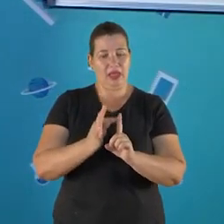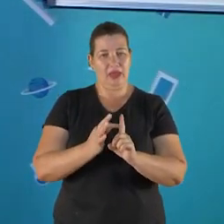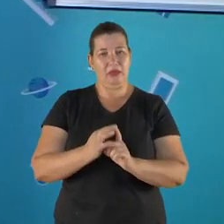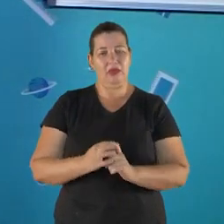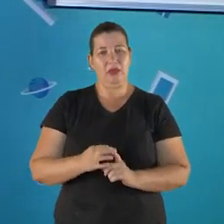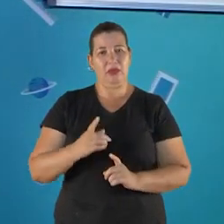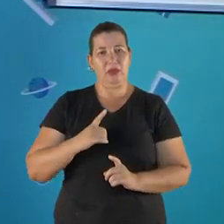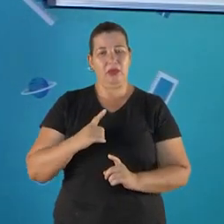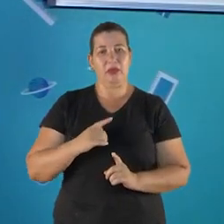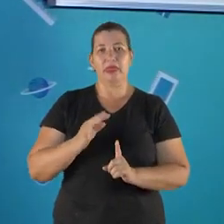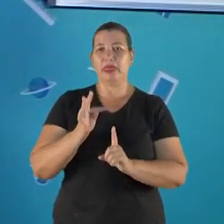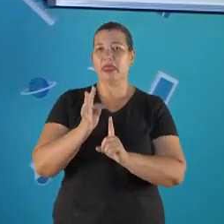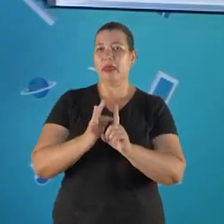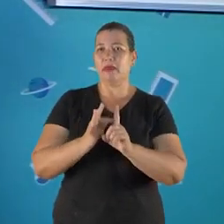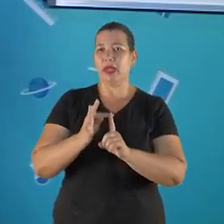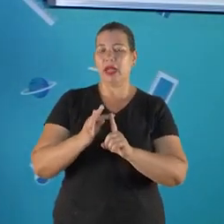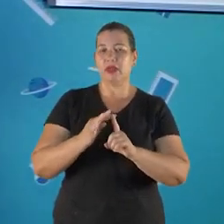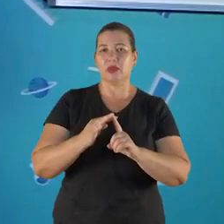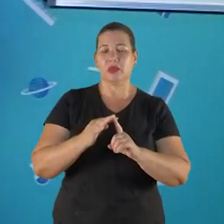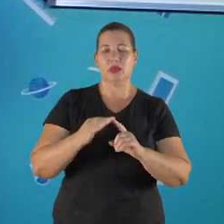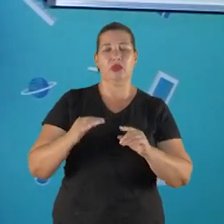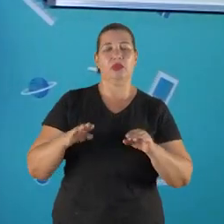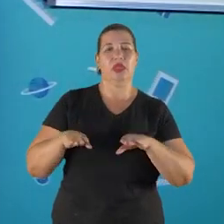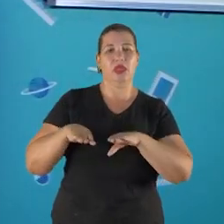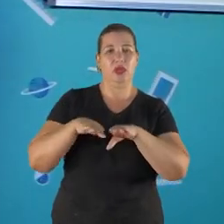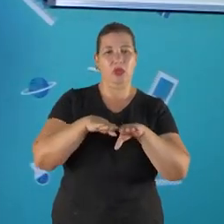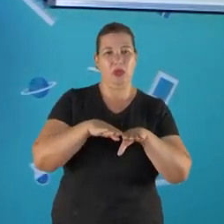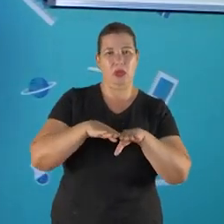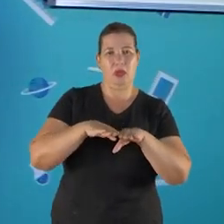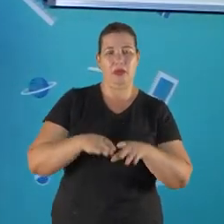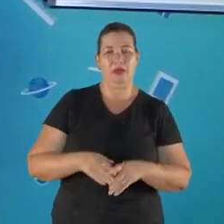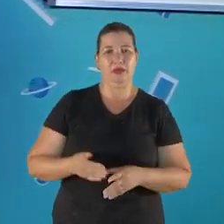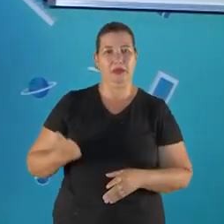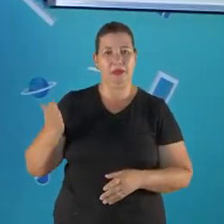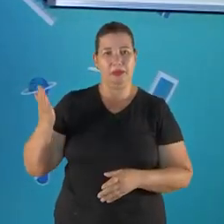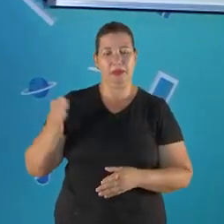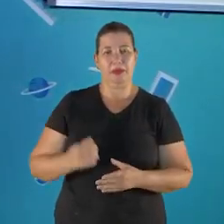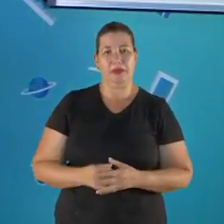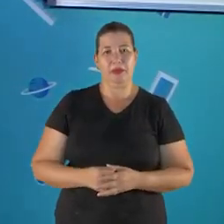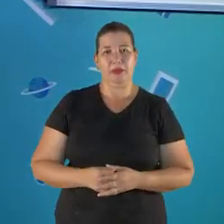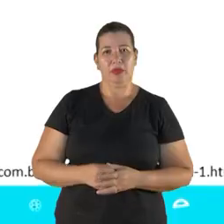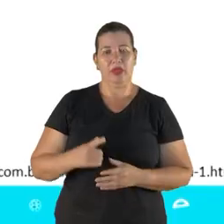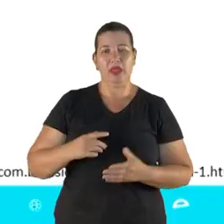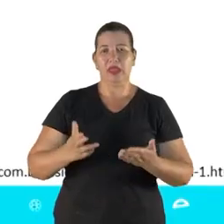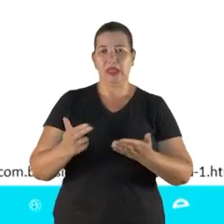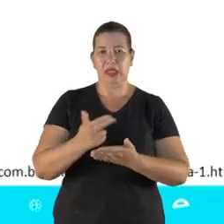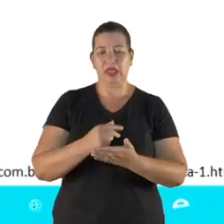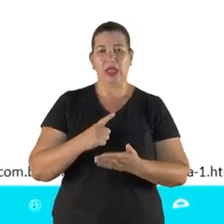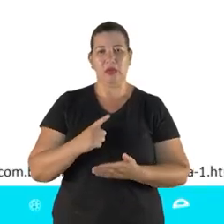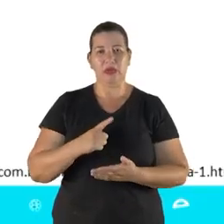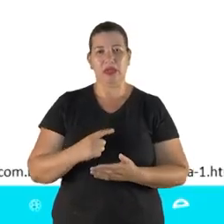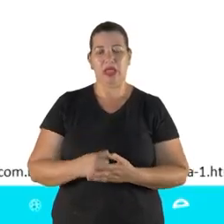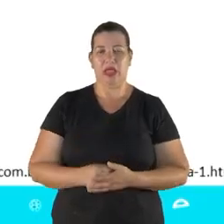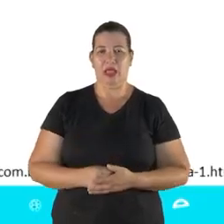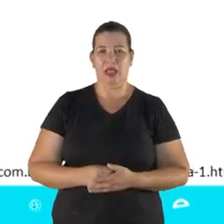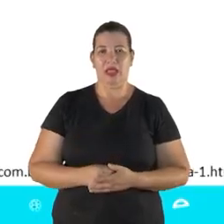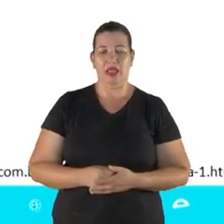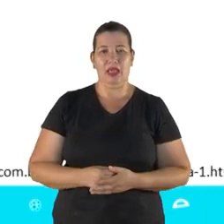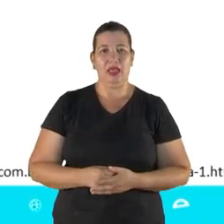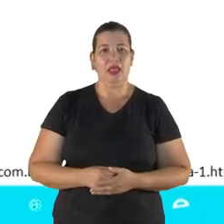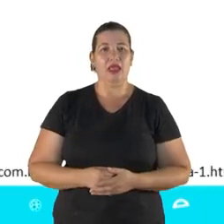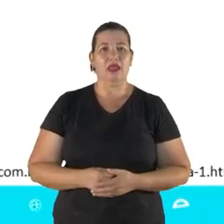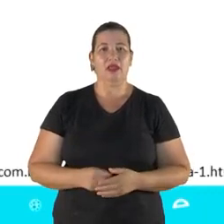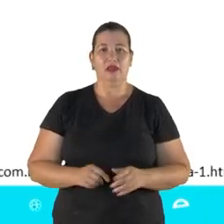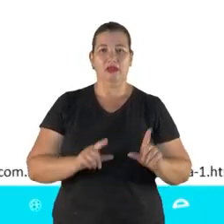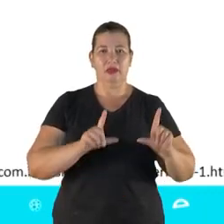ou seja, com temperaturas iguais. Observem aqui, pessoal, no desenho nós temos